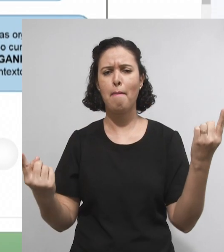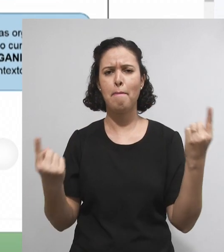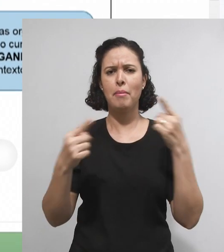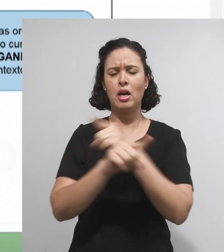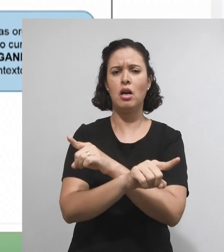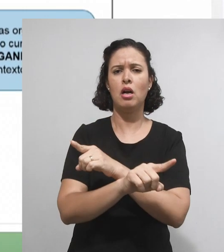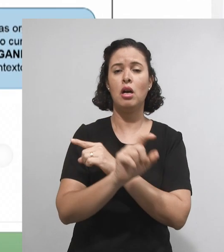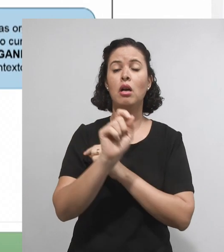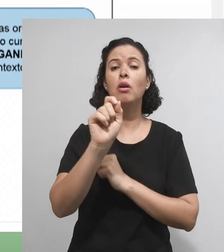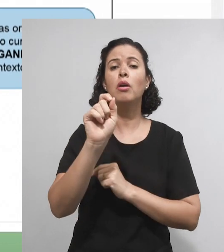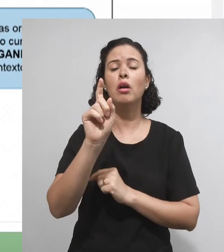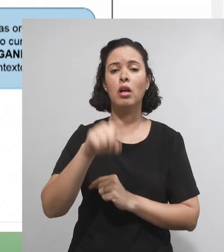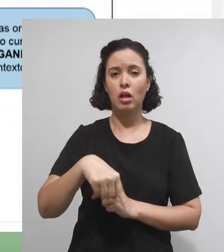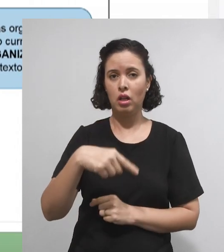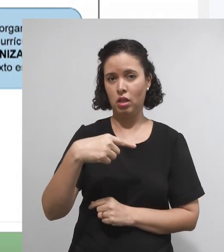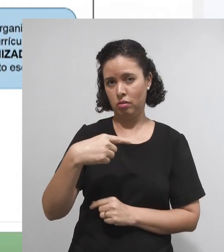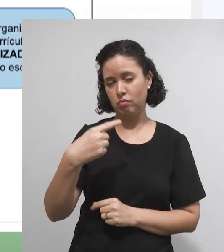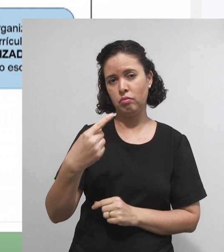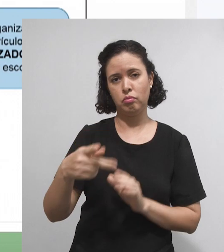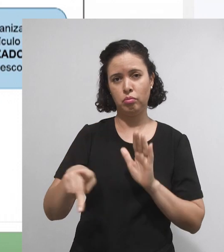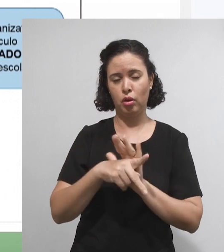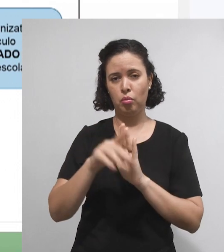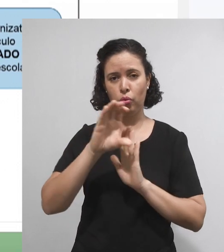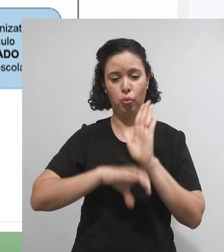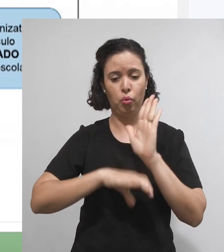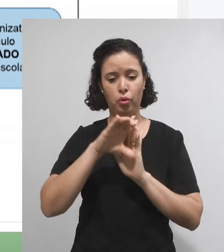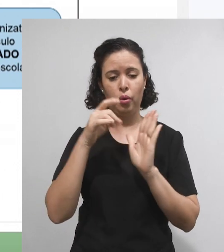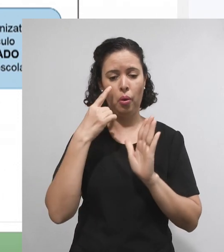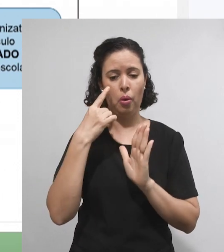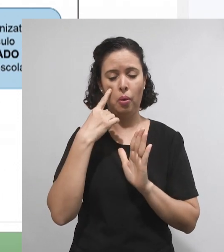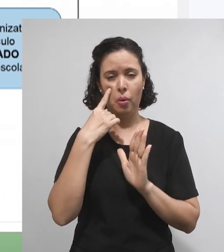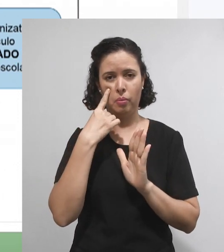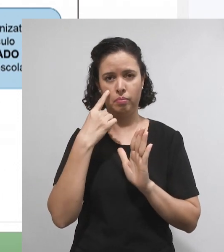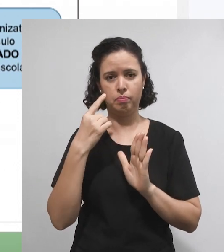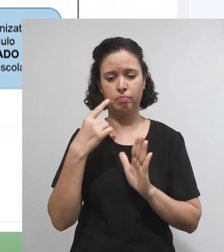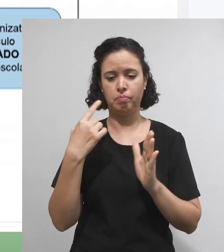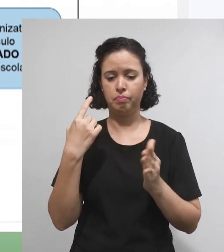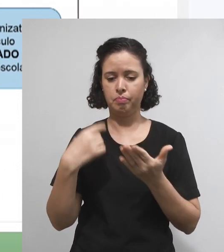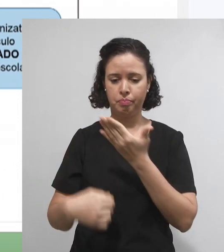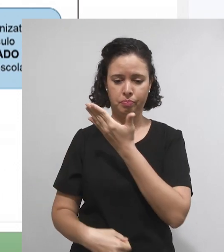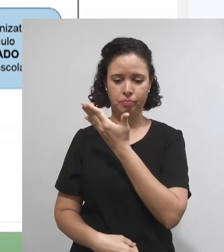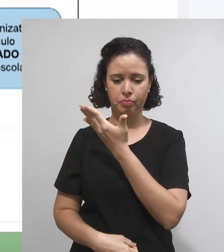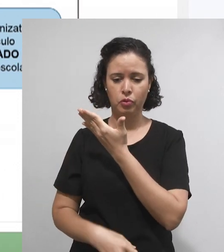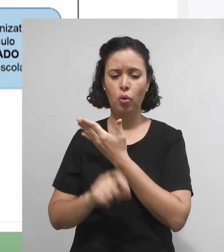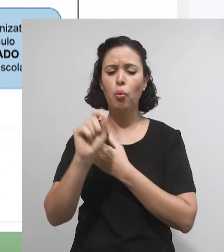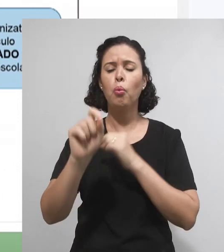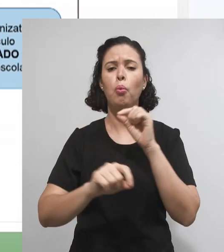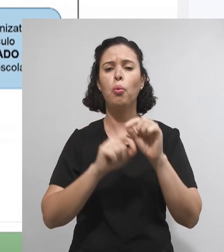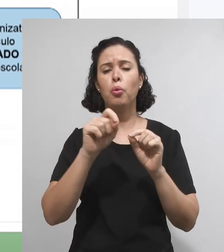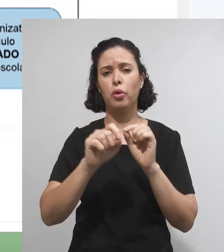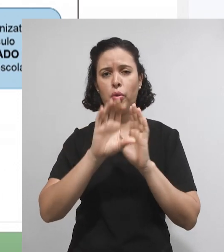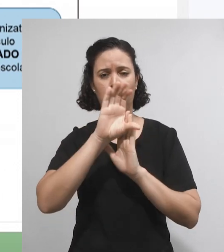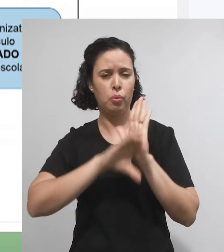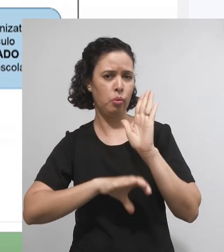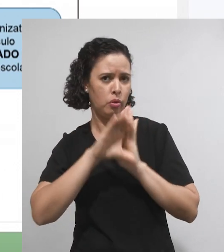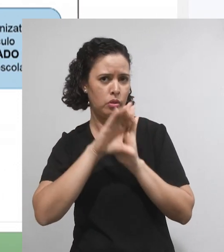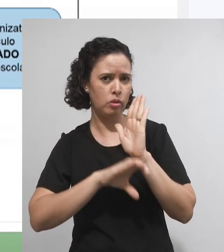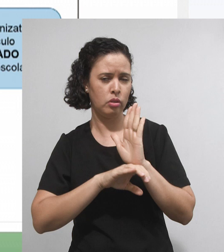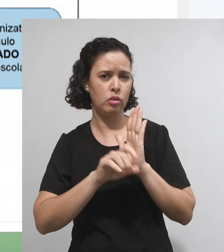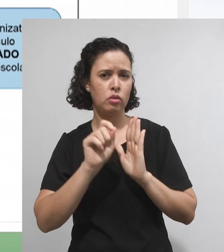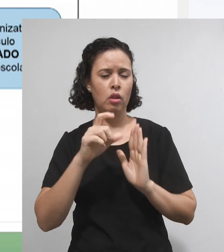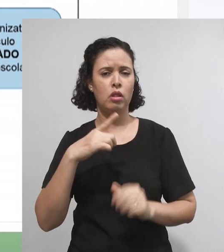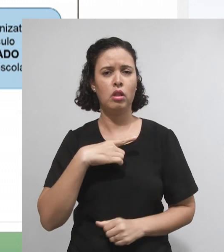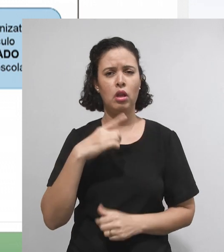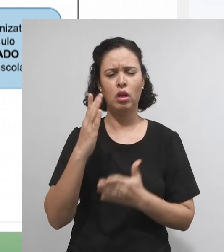paradoxos. É essa a ideia aqui do currículo nessa página que a gente tem. O que nós temos como currículo? O currículo,